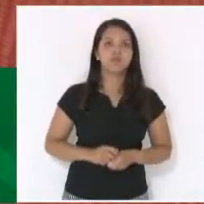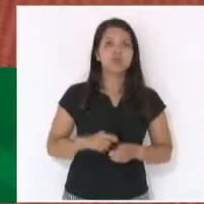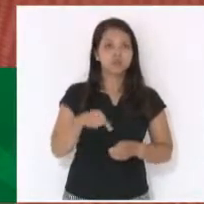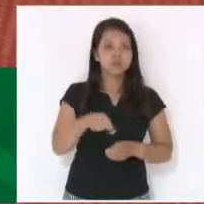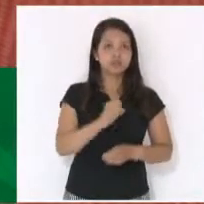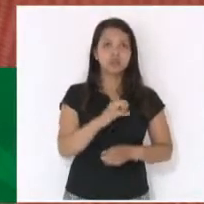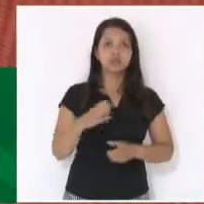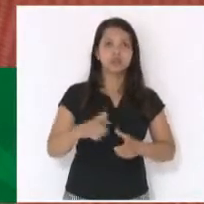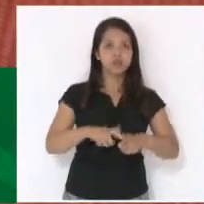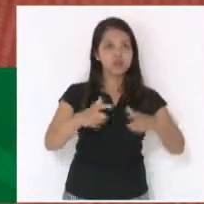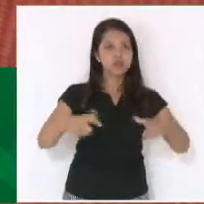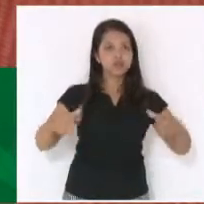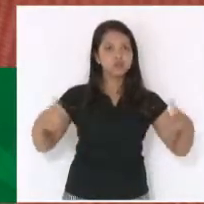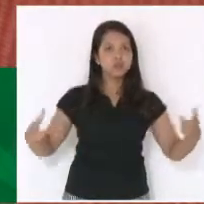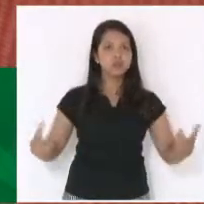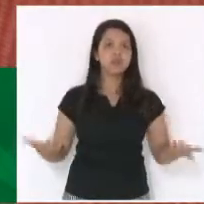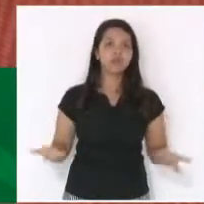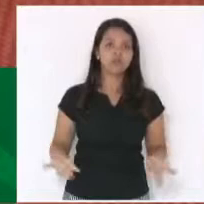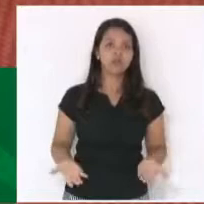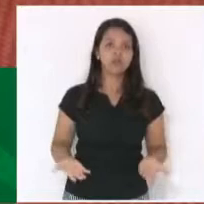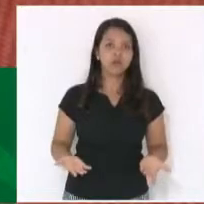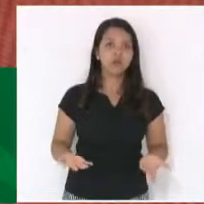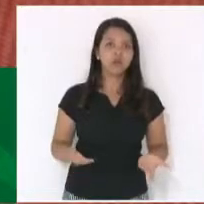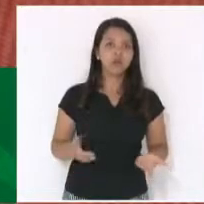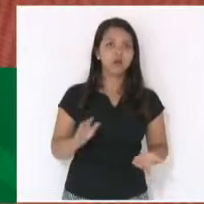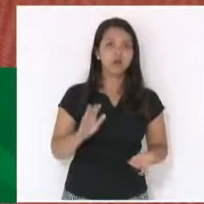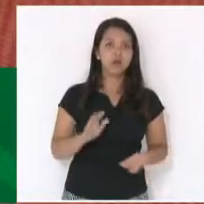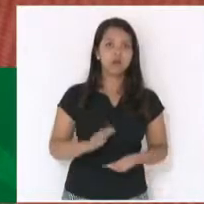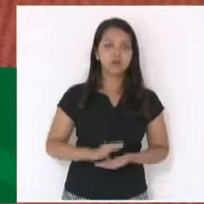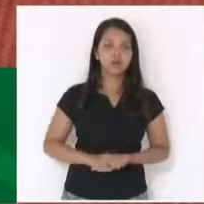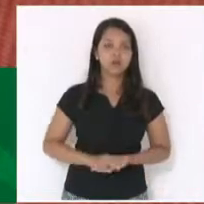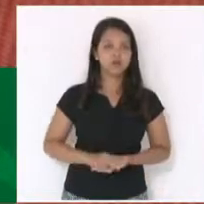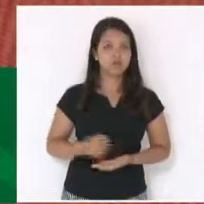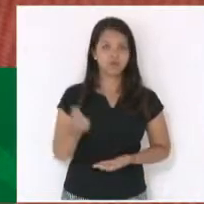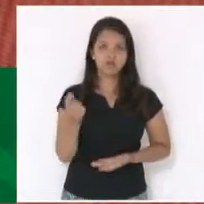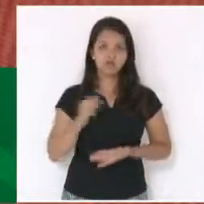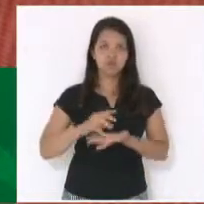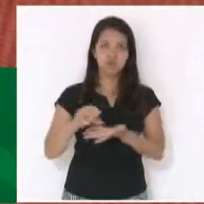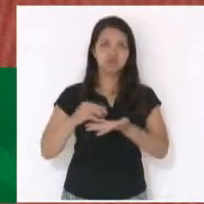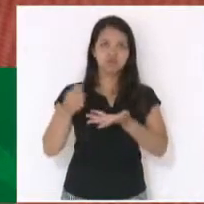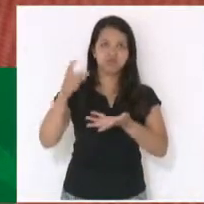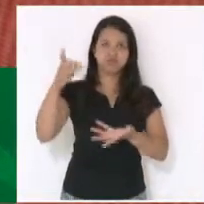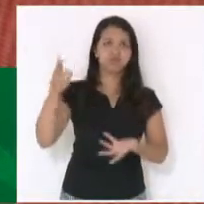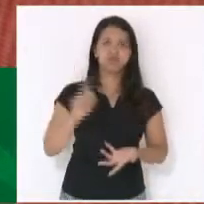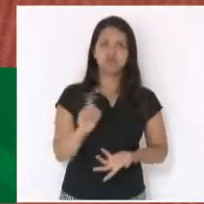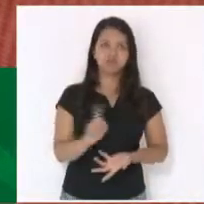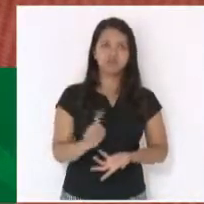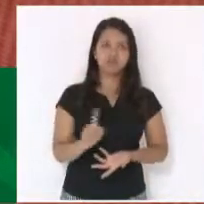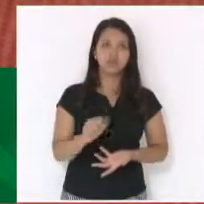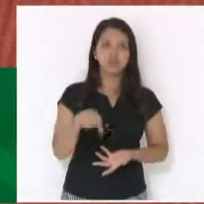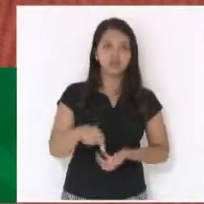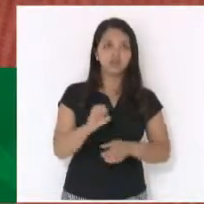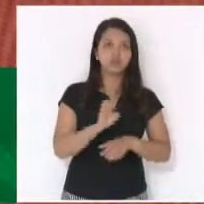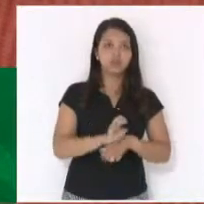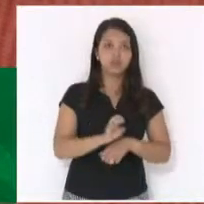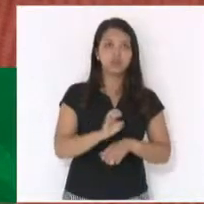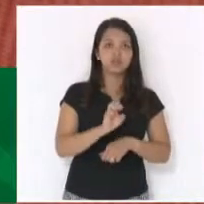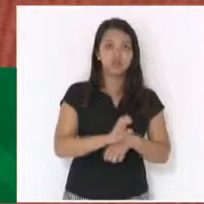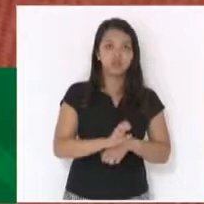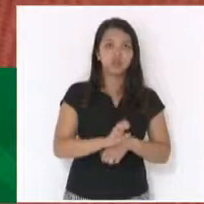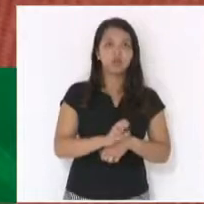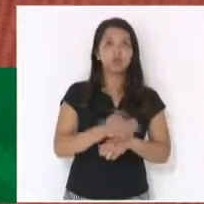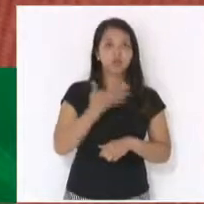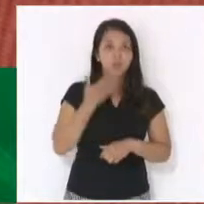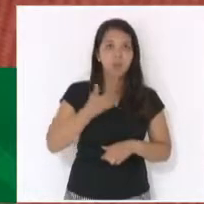cresceu toda Santa Catarina José e não terminada nesse exposto quer dizer nós temos hoje o estado é o melhor estado